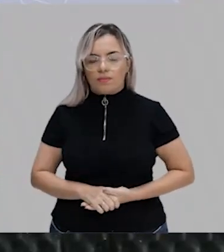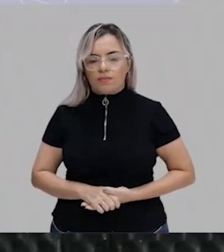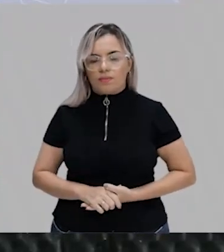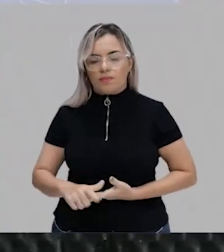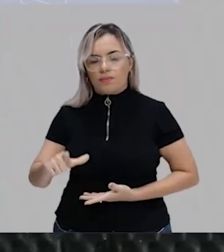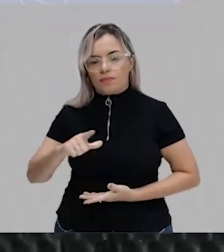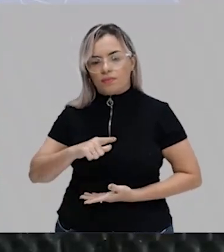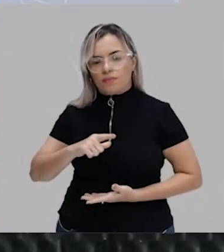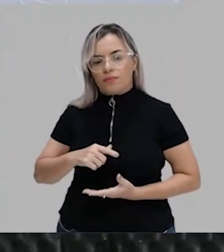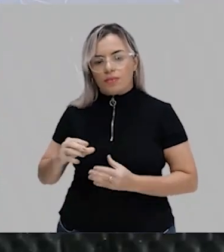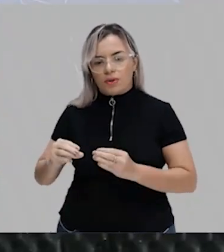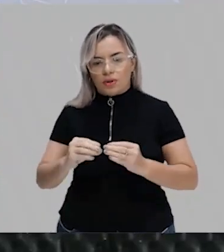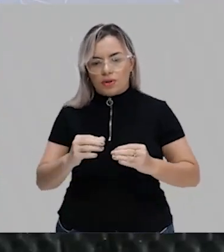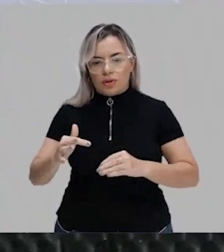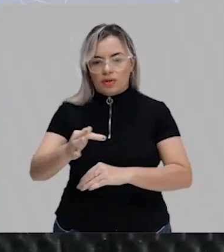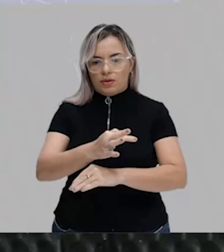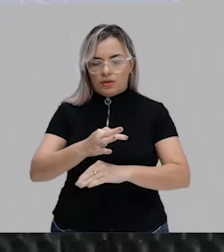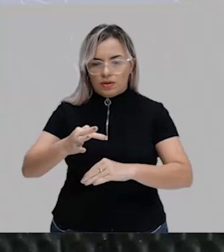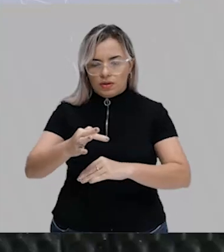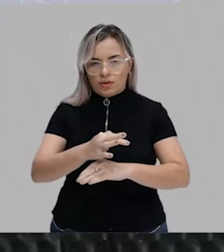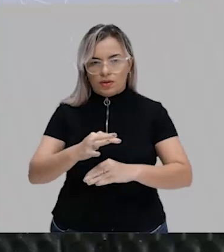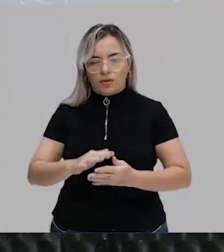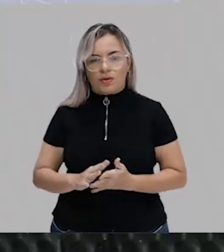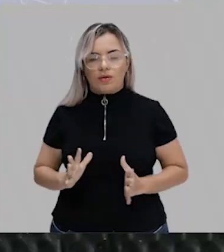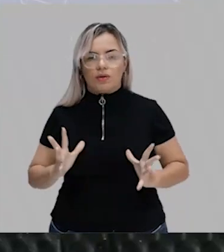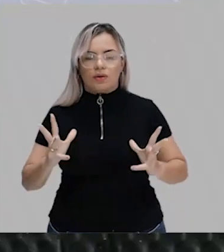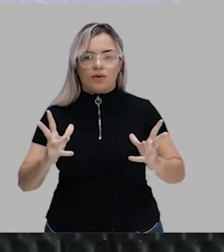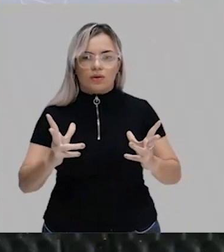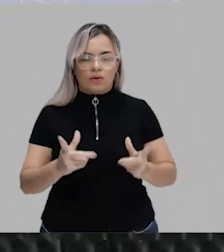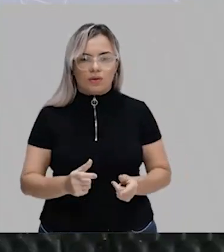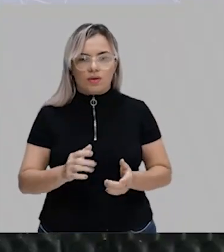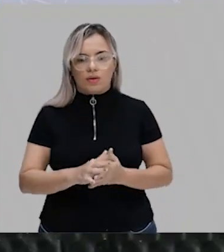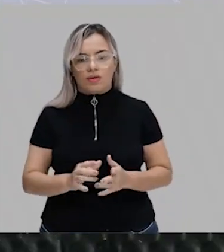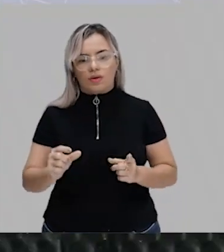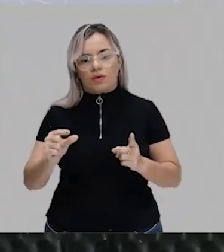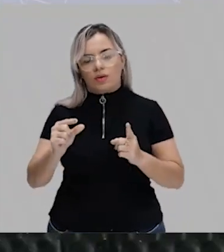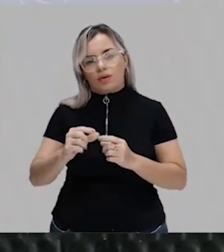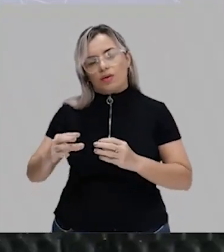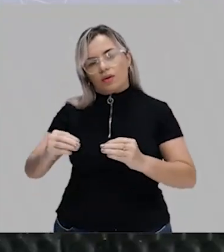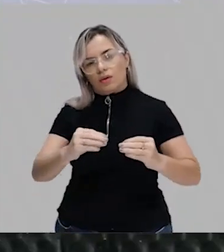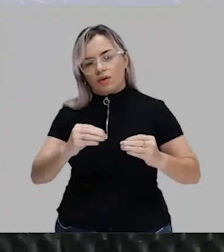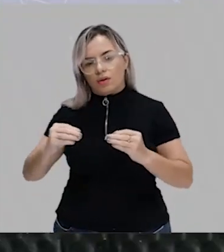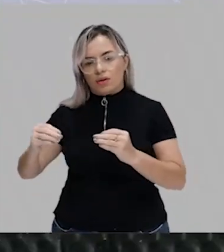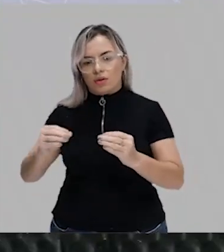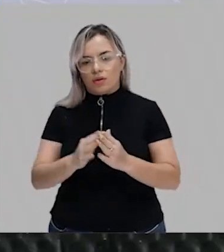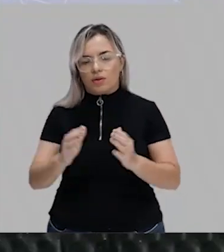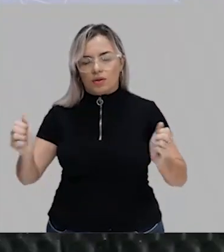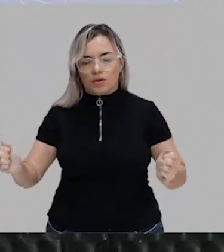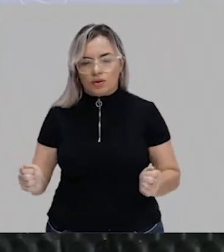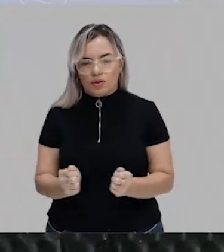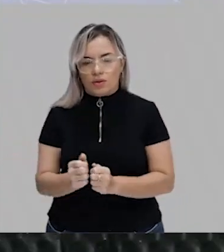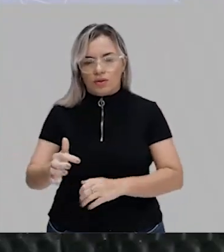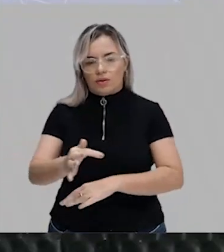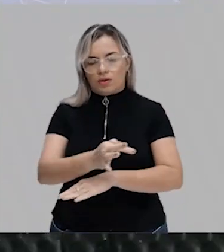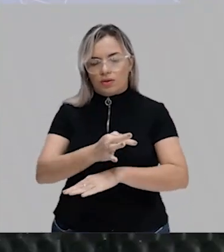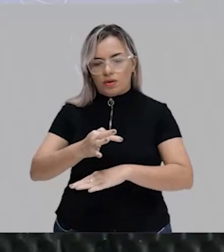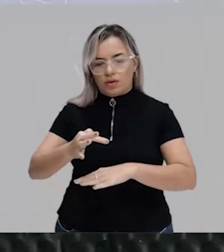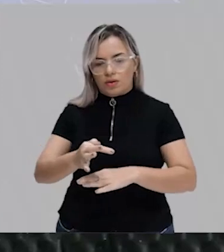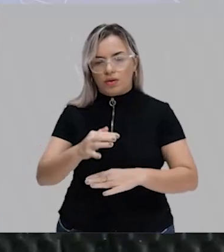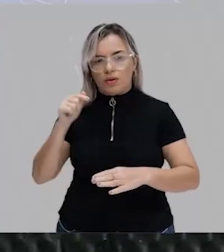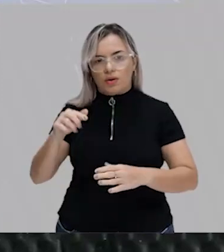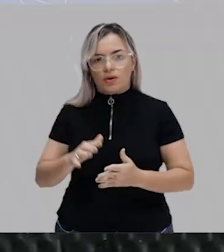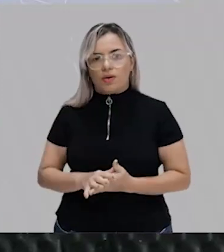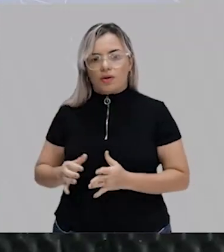tenho um discurso formal, todos os meus termos dentro desse discurso deverão acompanhar essa concordância, deve